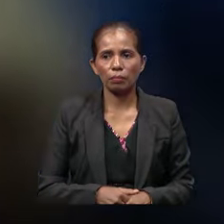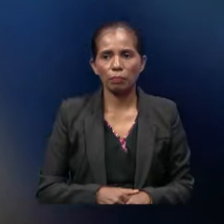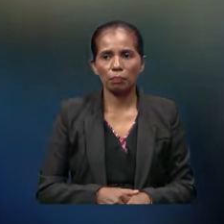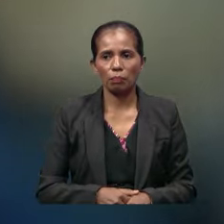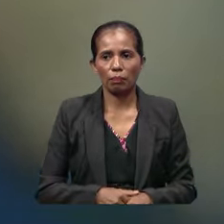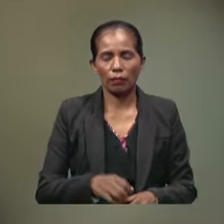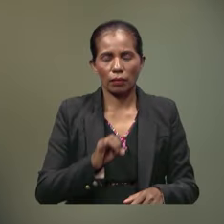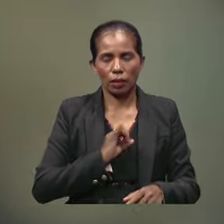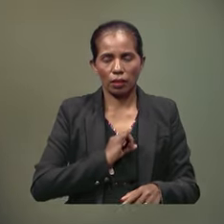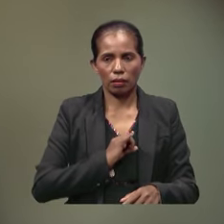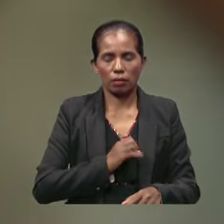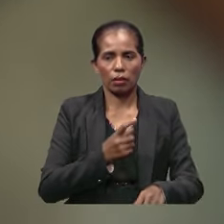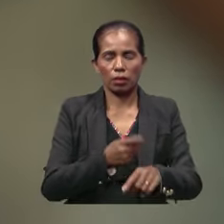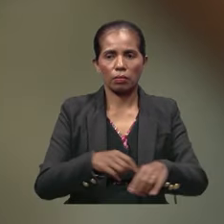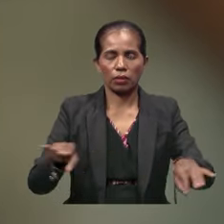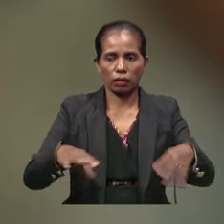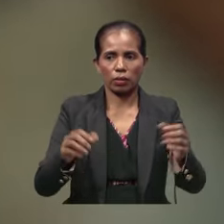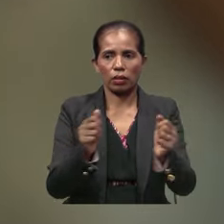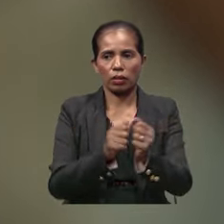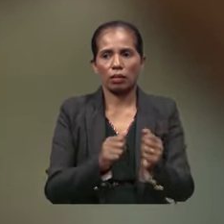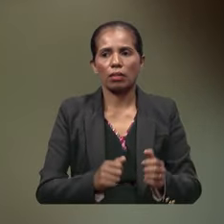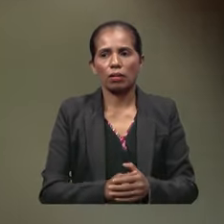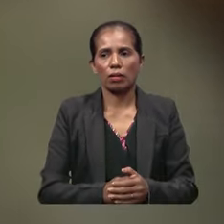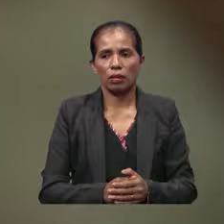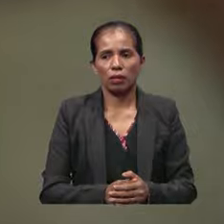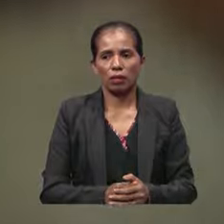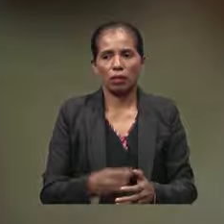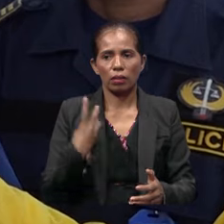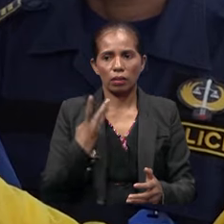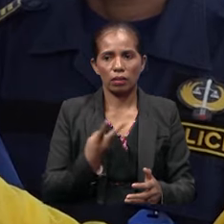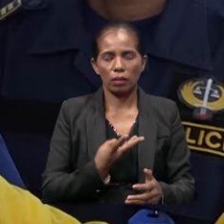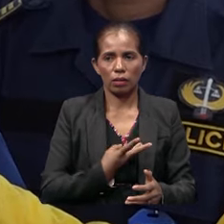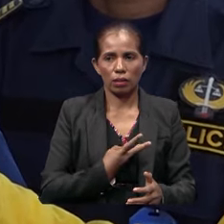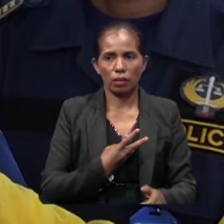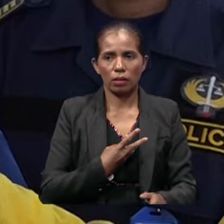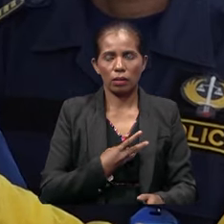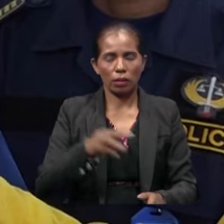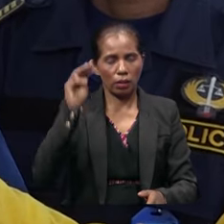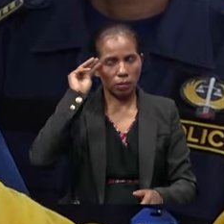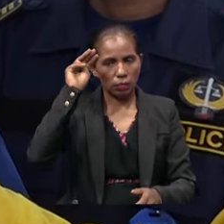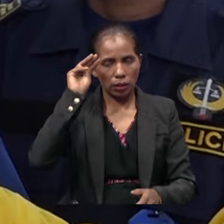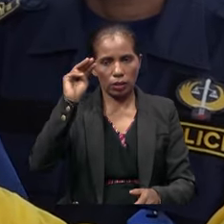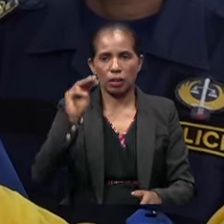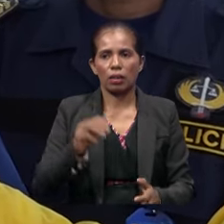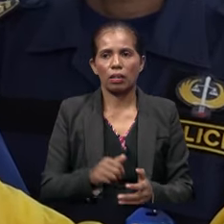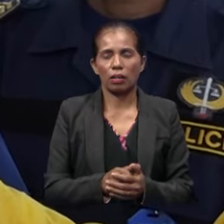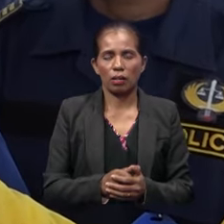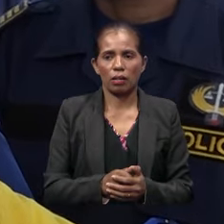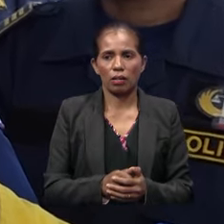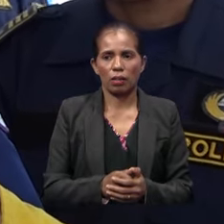Idane hau maka momentu ia trenu kedas, akontese itenia sosilense ministra nebe